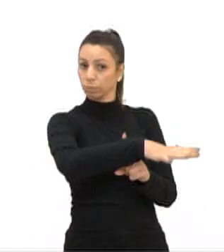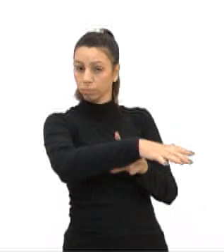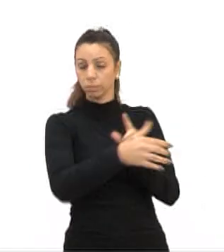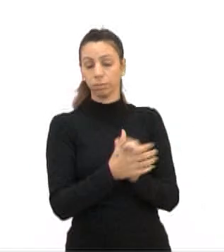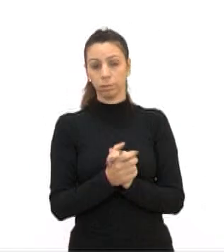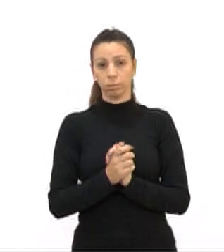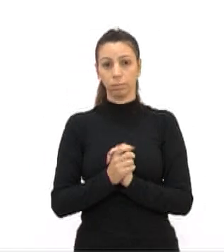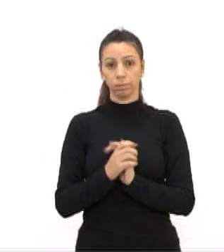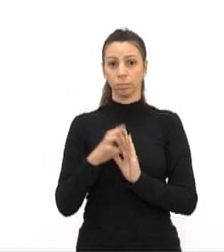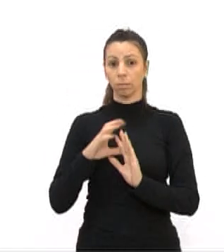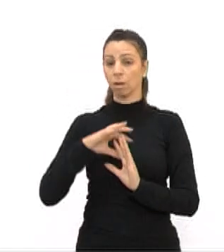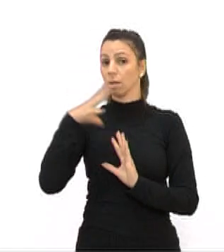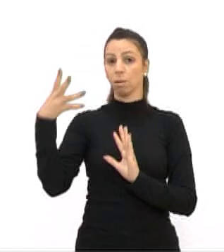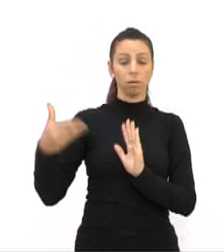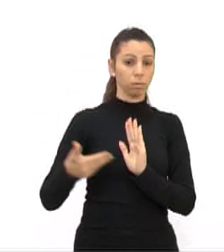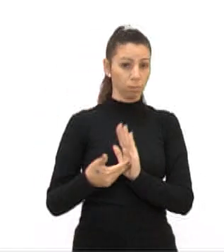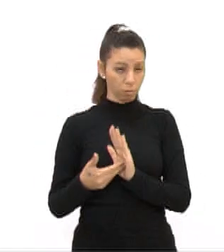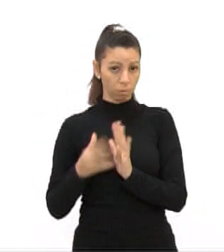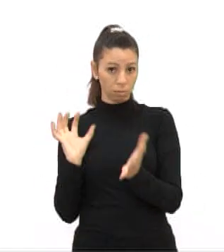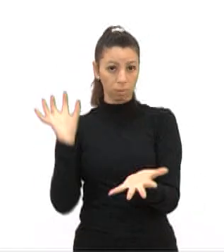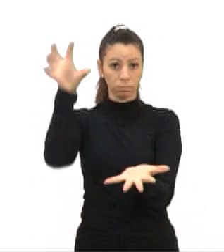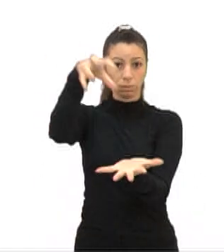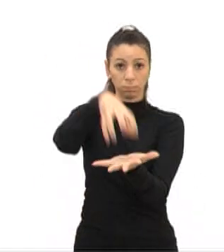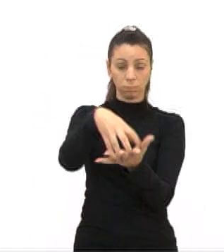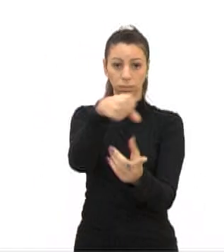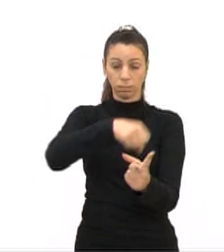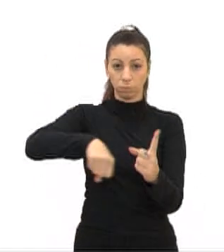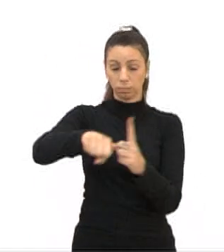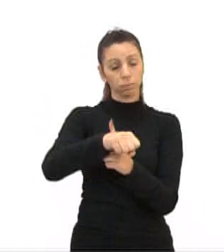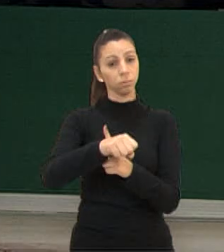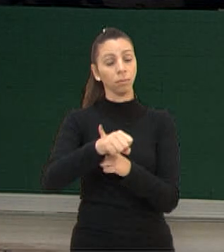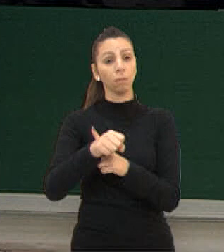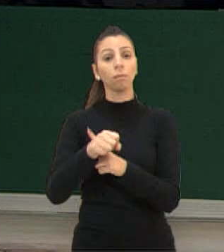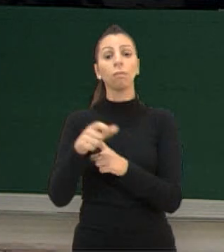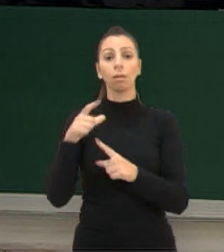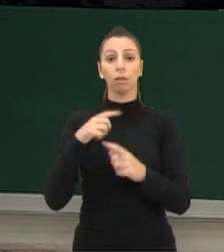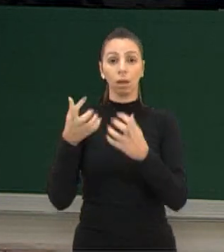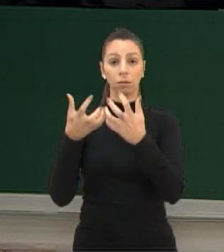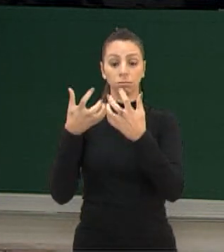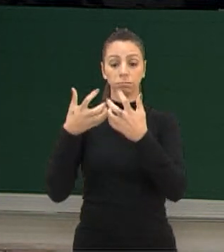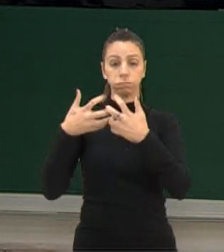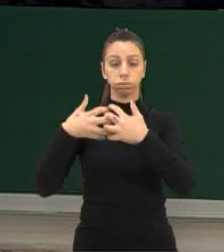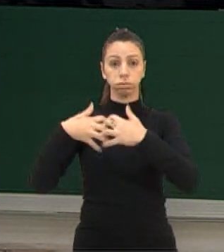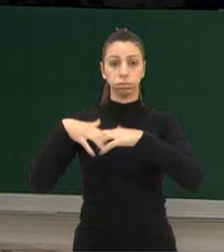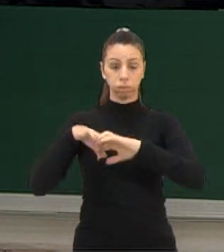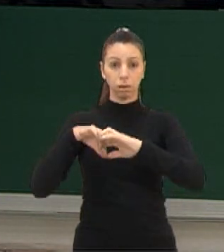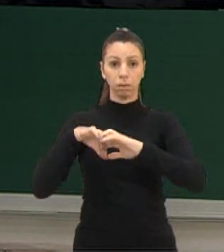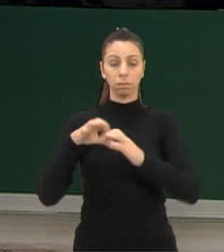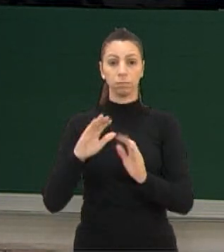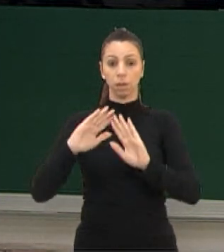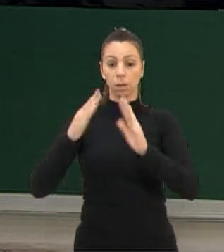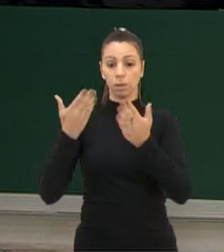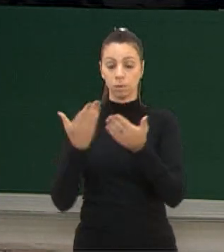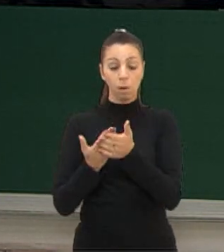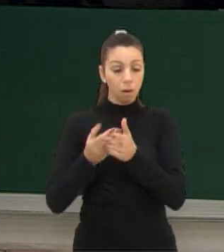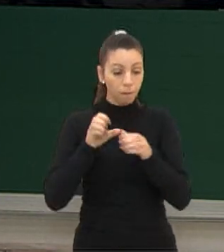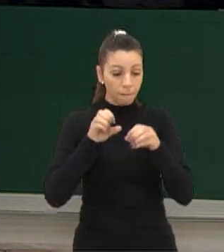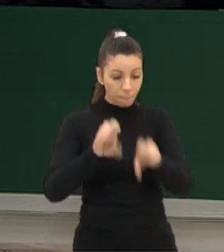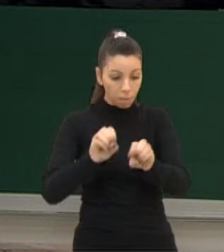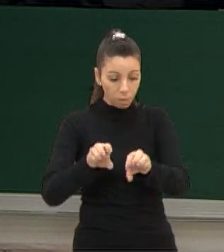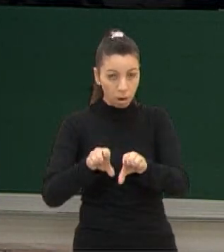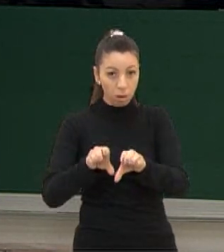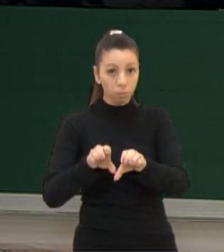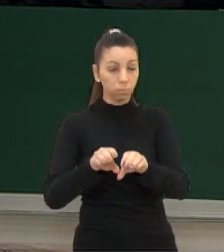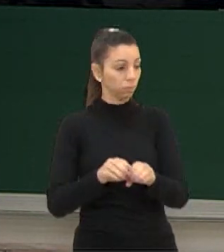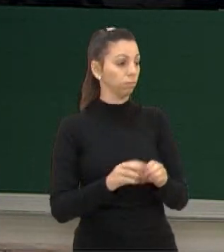Toda instituição social tem uma função, seja educar, como a escola, como a família, quer dizer. A